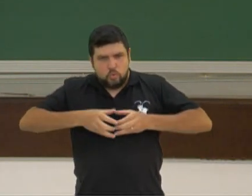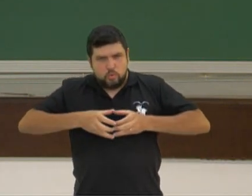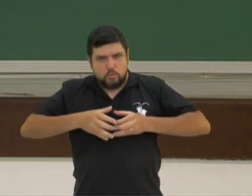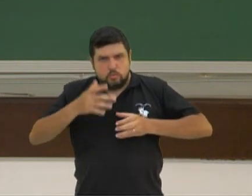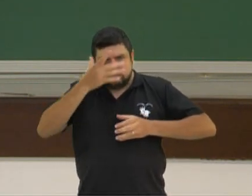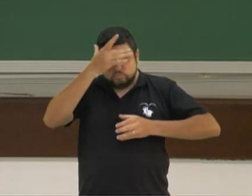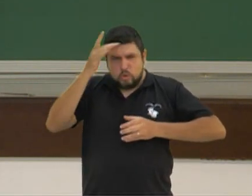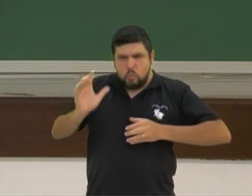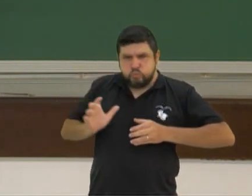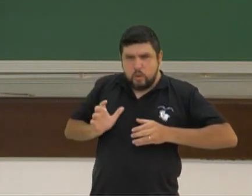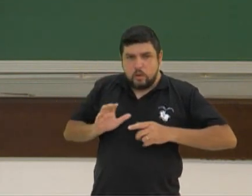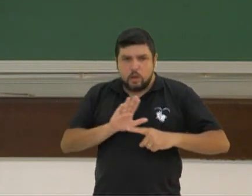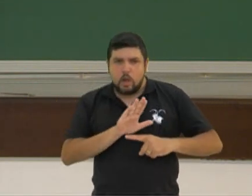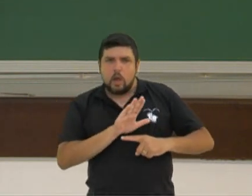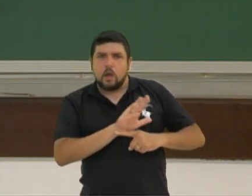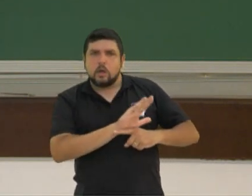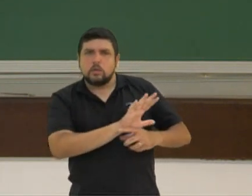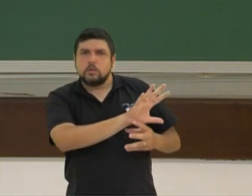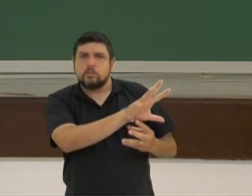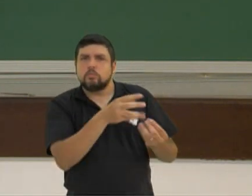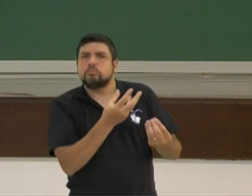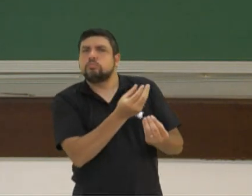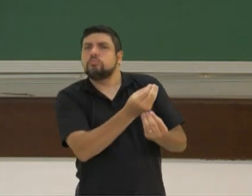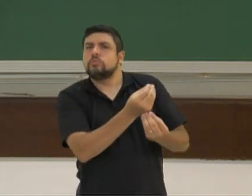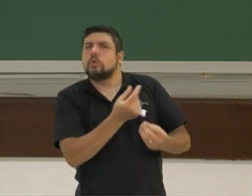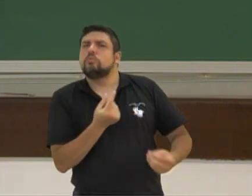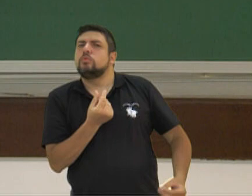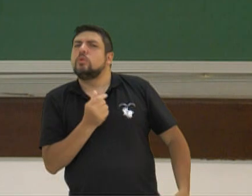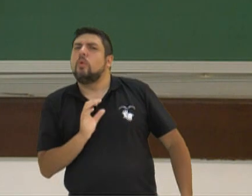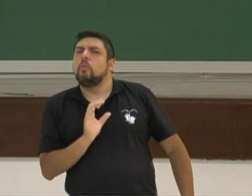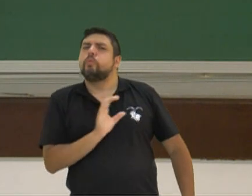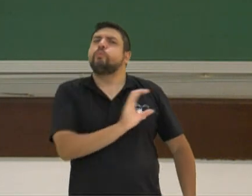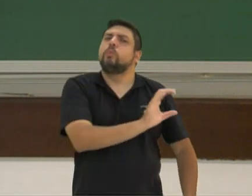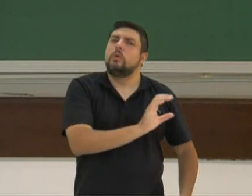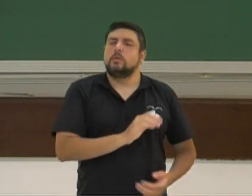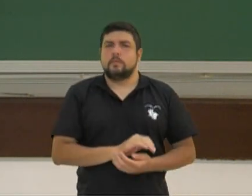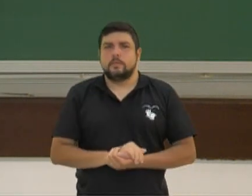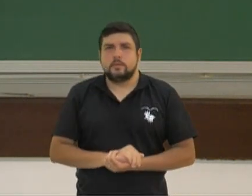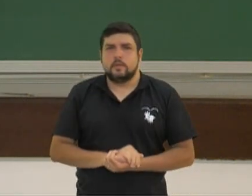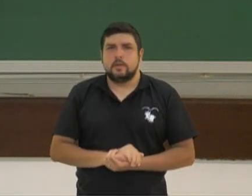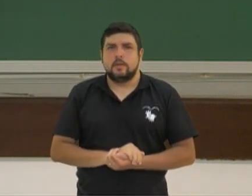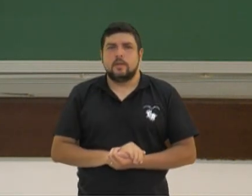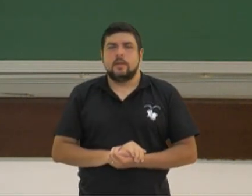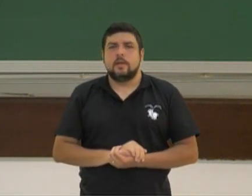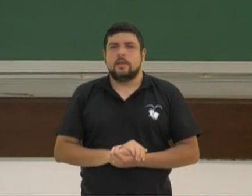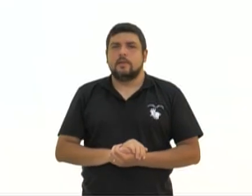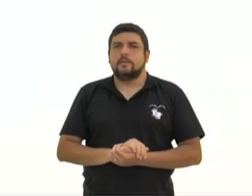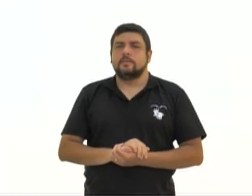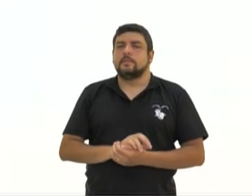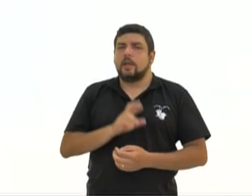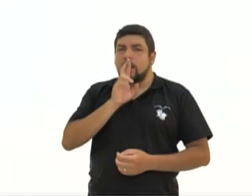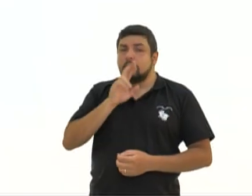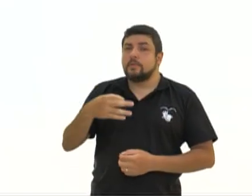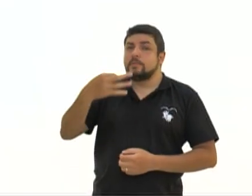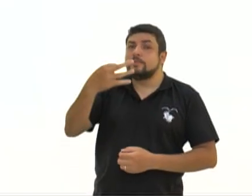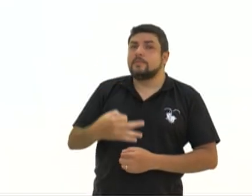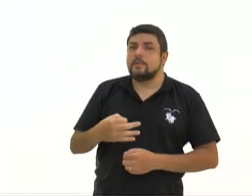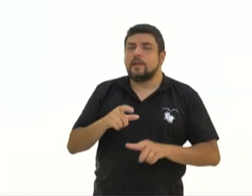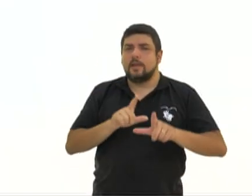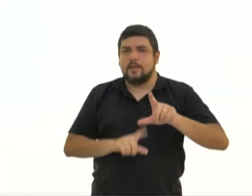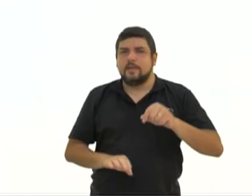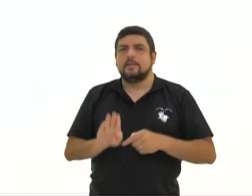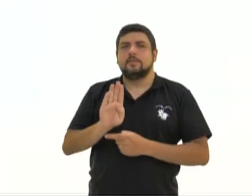que financiavam a produção artística do período do Renascimento? E a alternativa correta é a letra